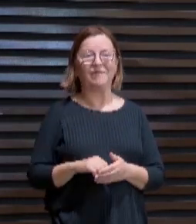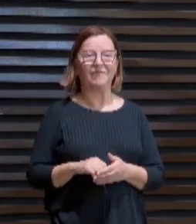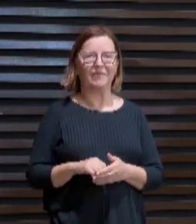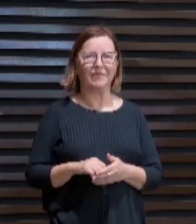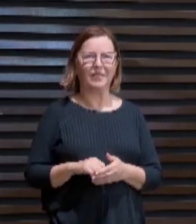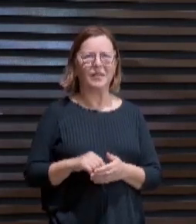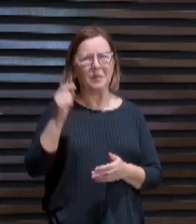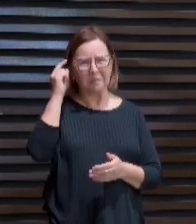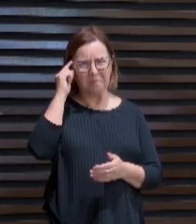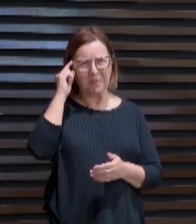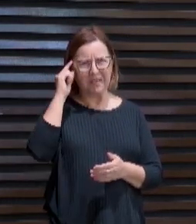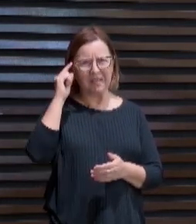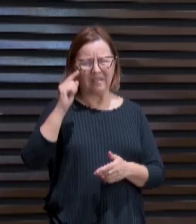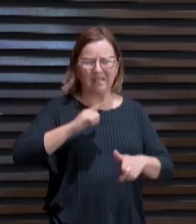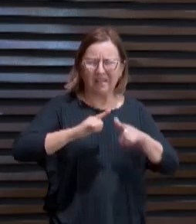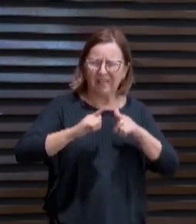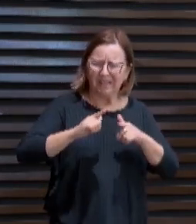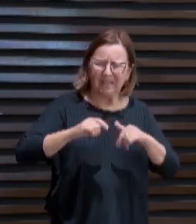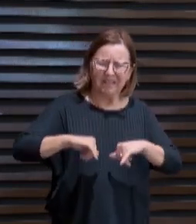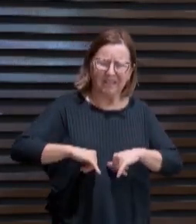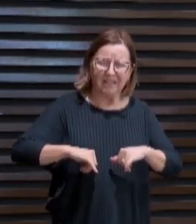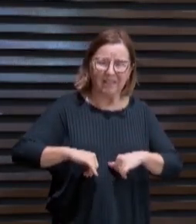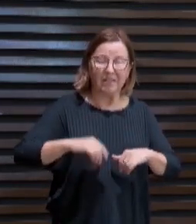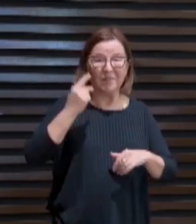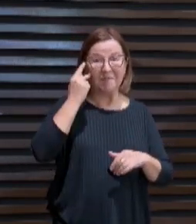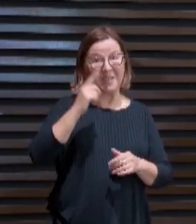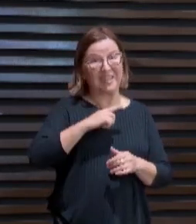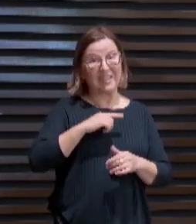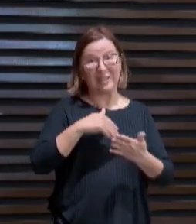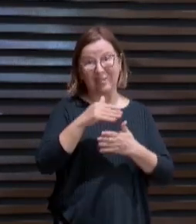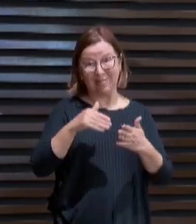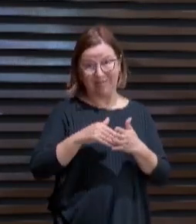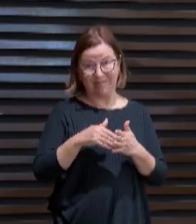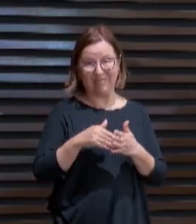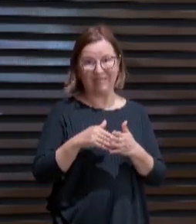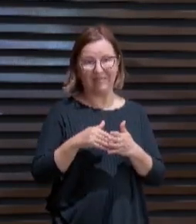acumulá-los, uns mais, outros menos, né? Uns trabalharam muito, outros trabalharam menos, mas